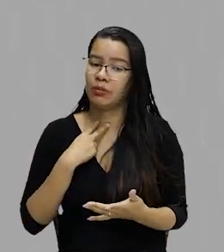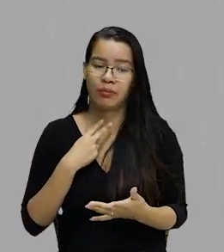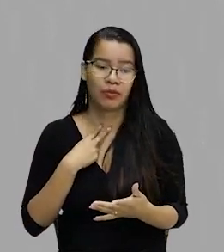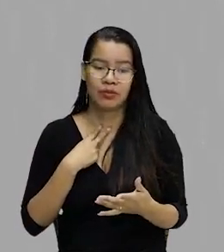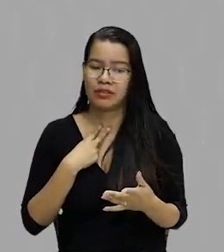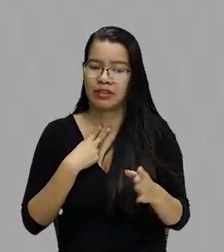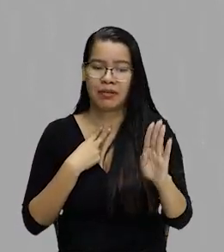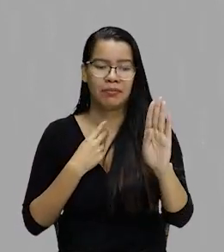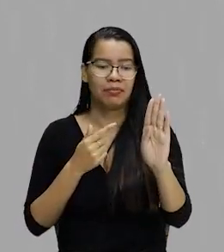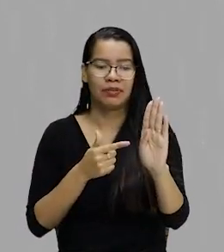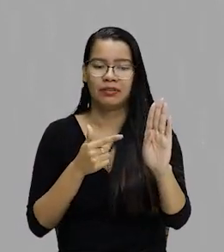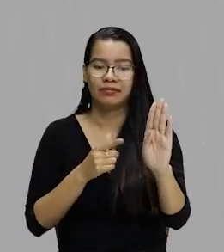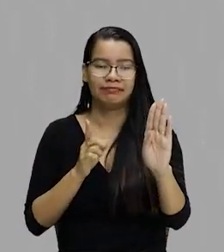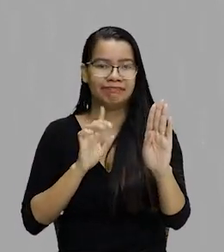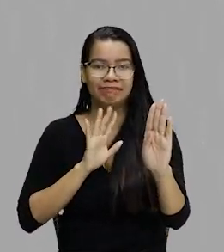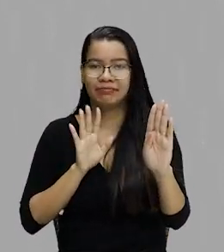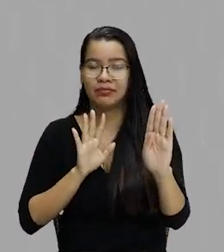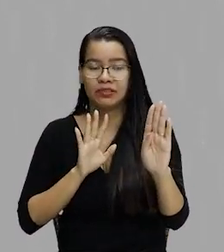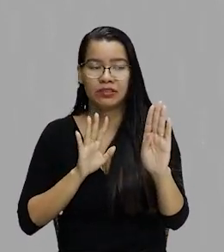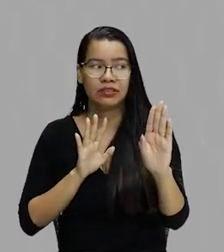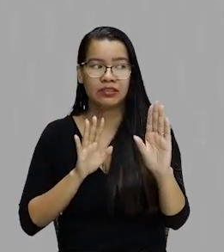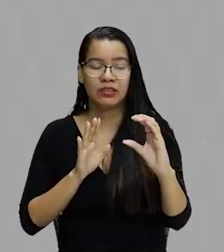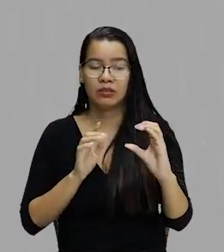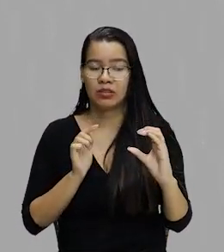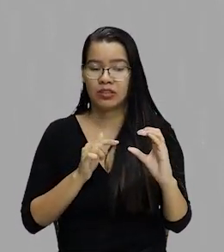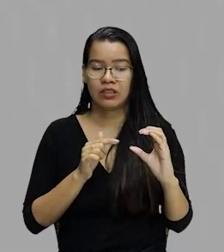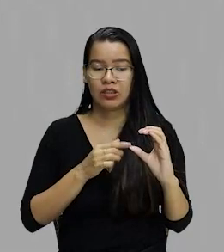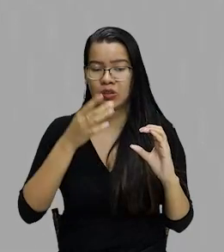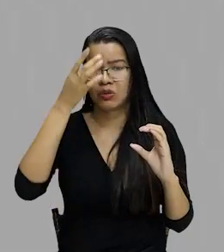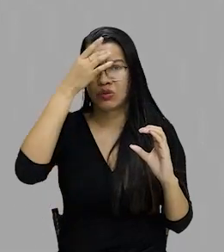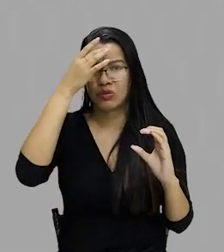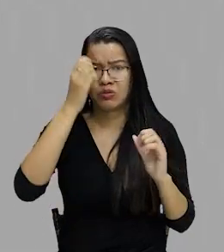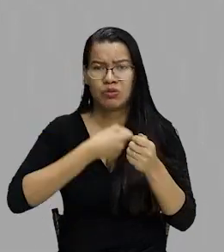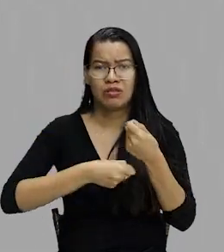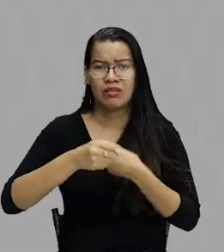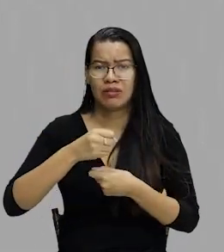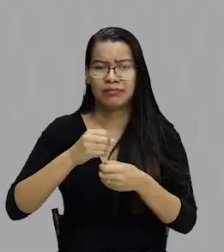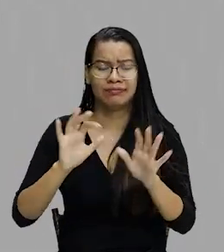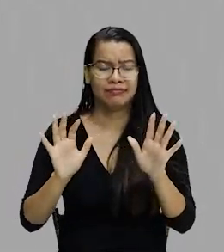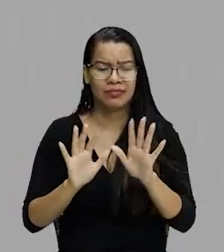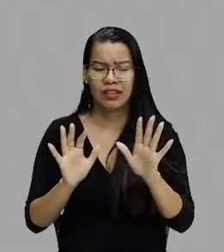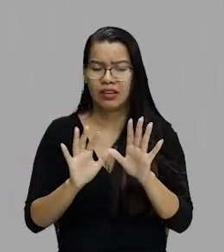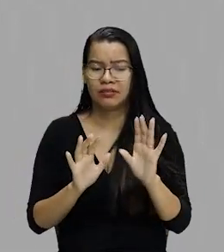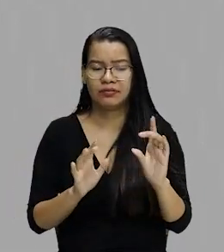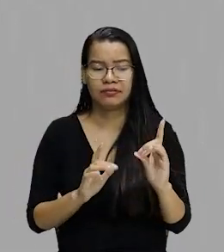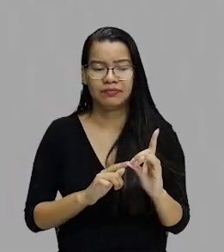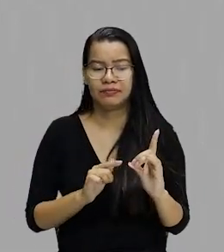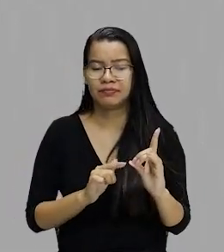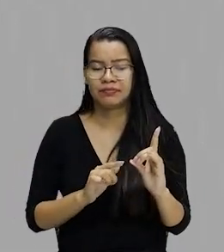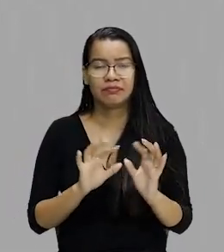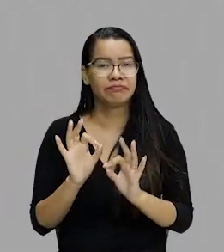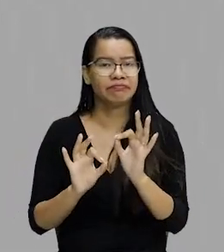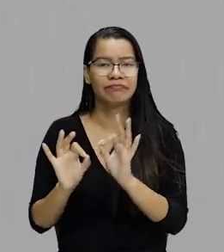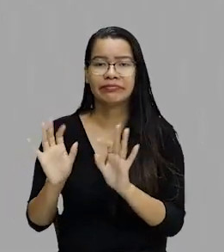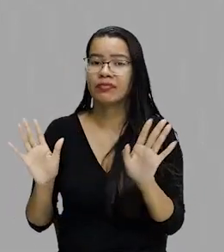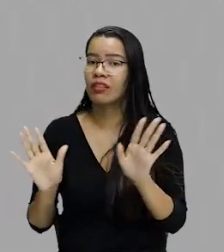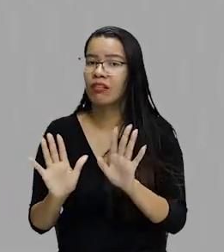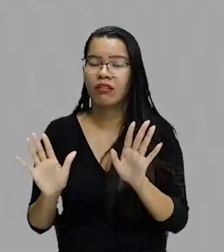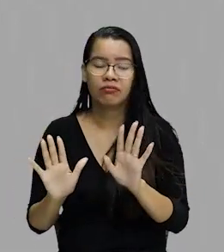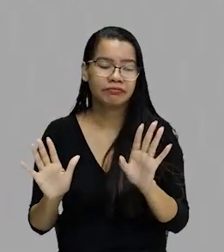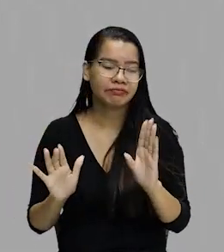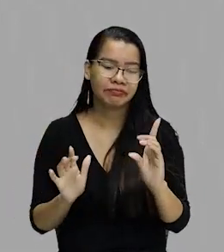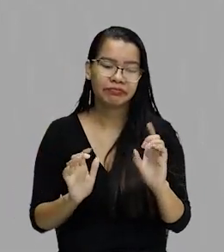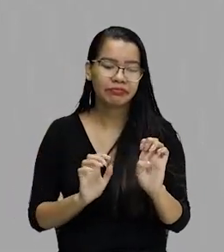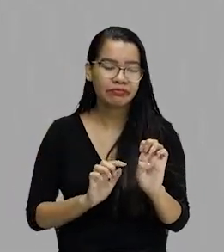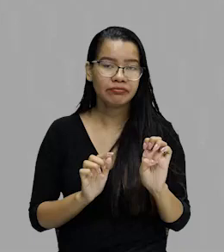disso que está sendo falado lá, não pode ser noção de sustentabilidade, porque não está sendo trazido isso também lá, não é a organização dos sindicatos,